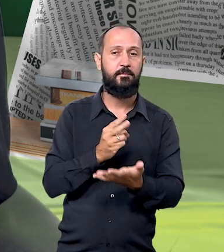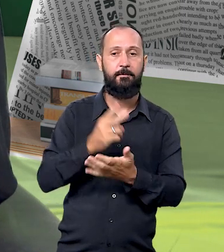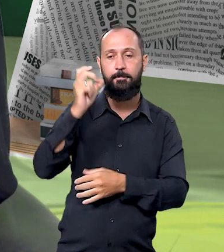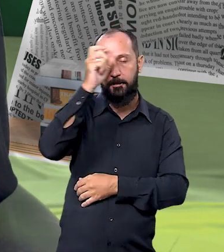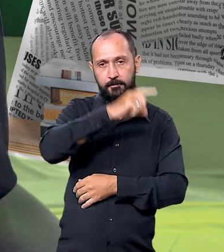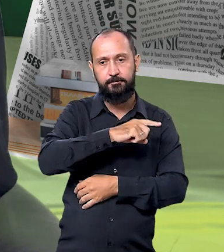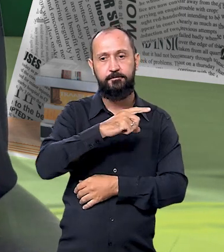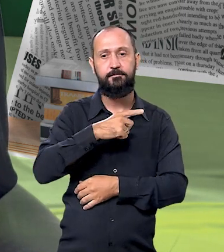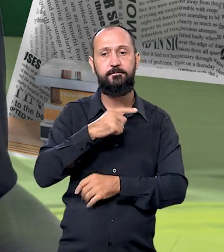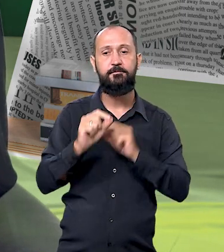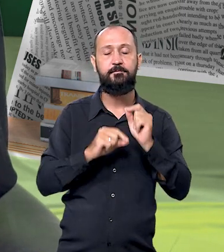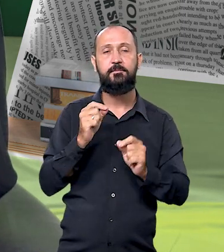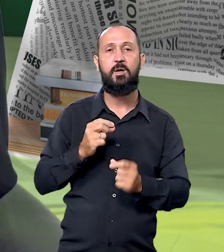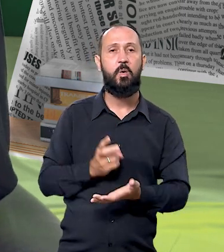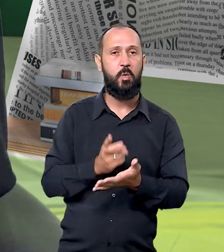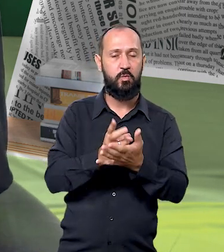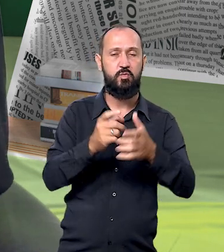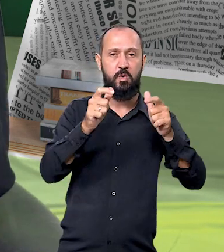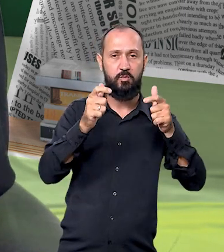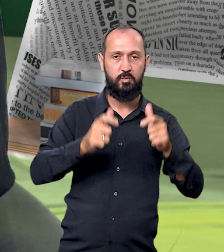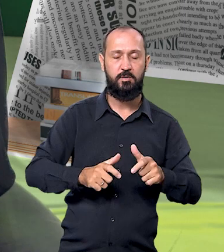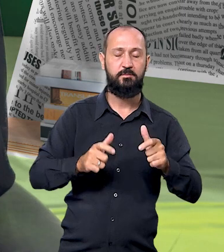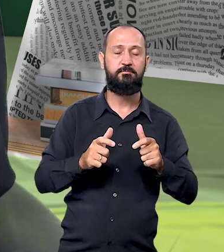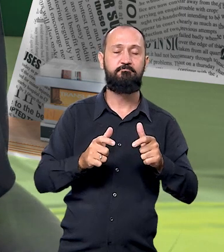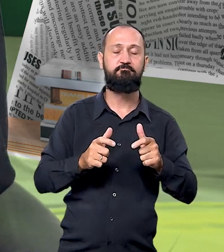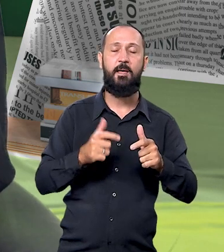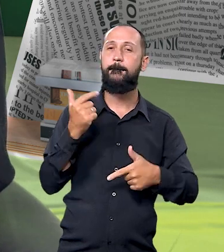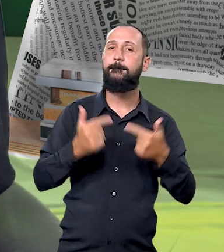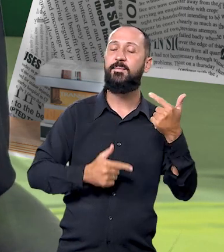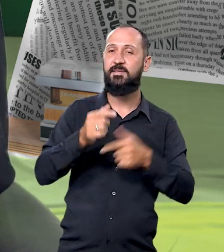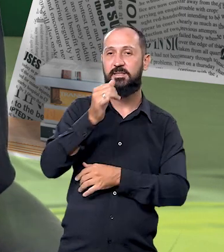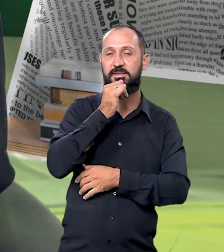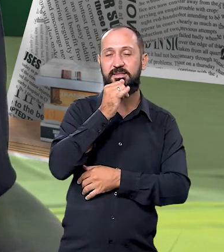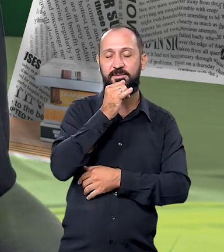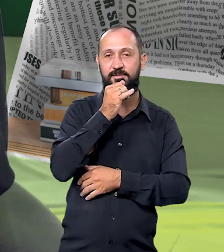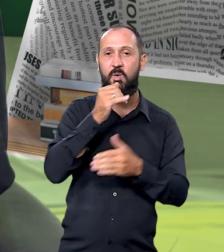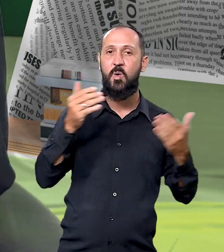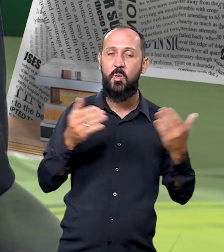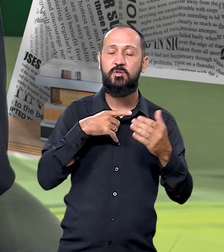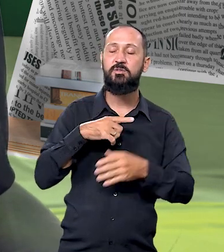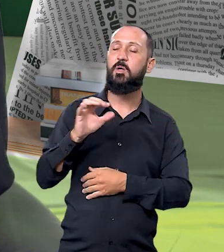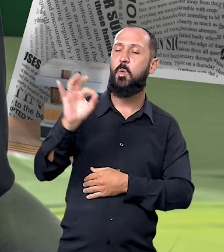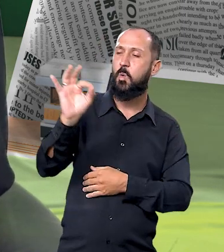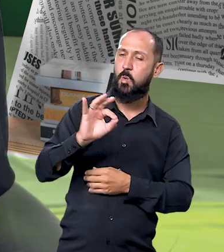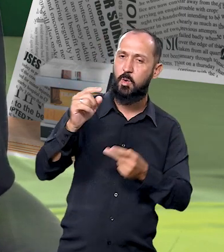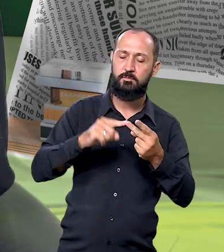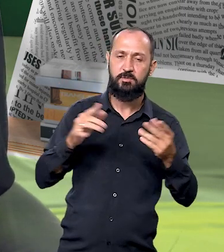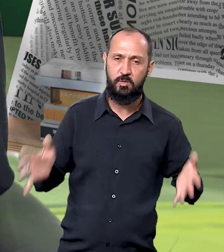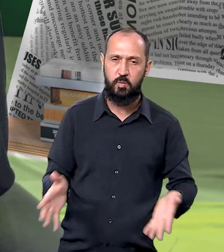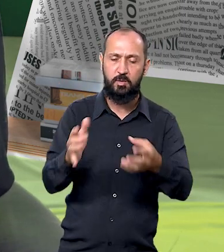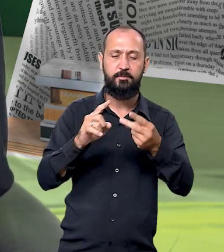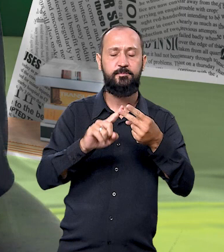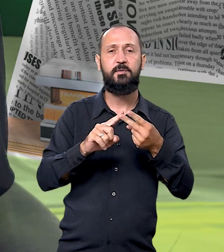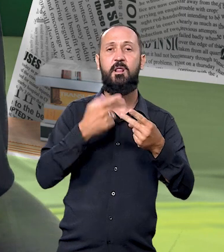o desafio de permanecer nesses espaços. A política é um exemplo. Nós temos cotas, nós